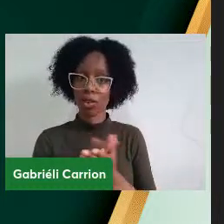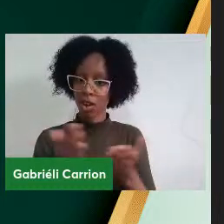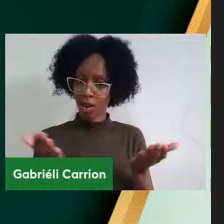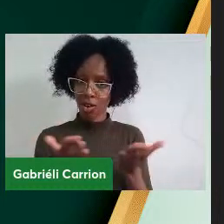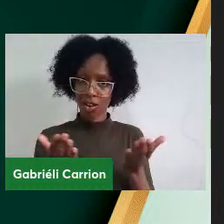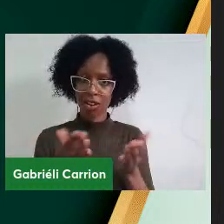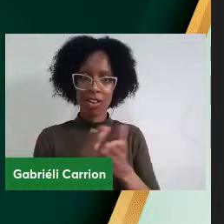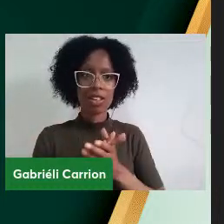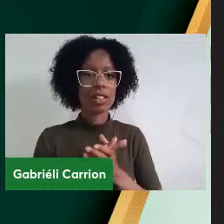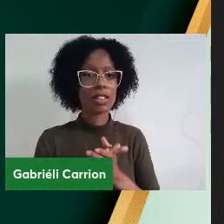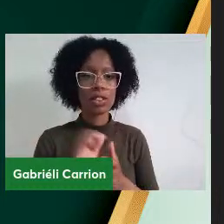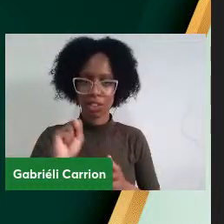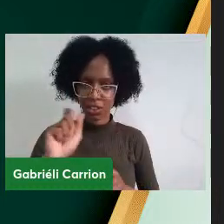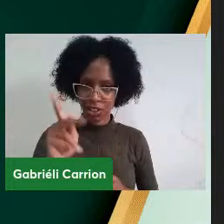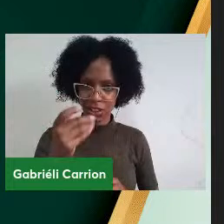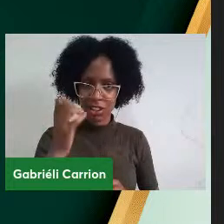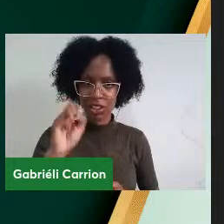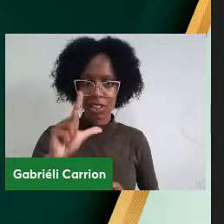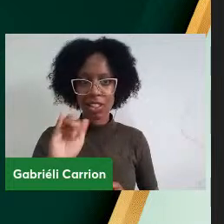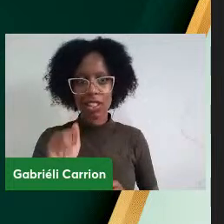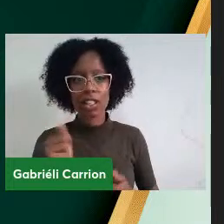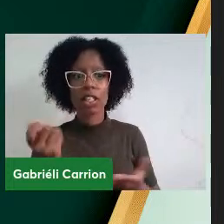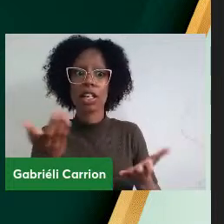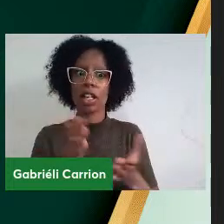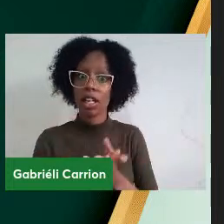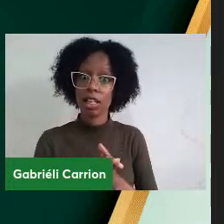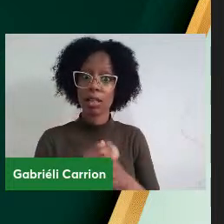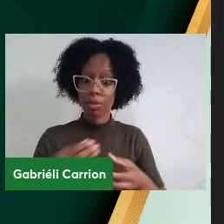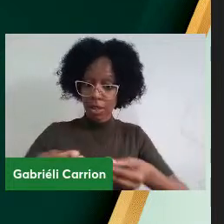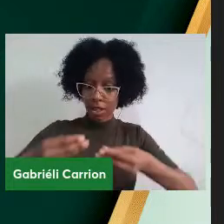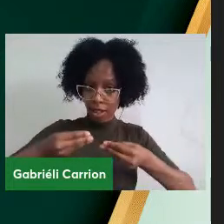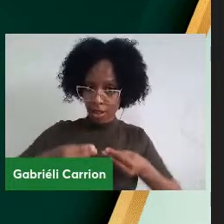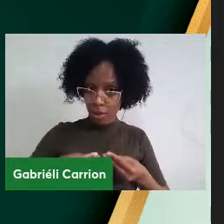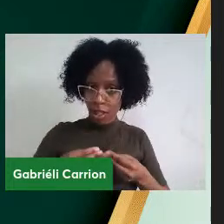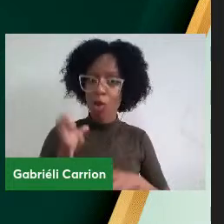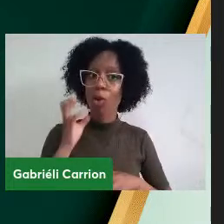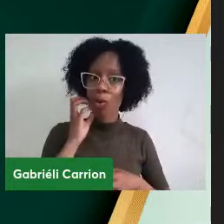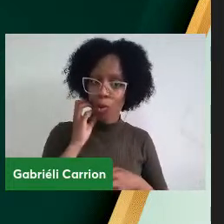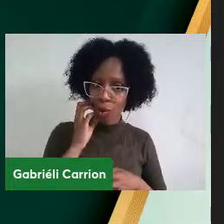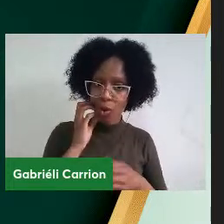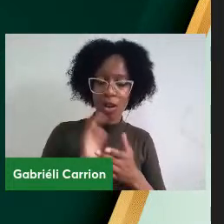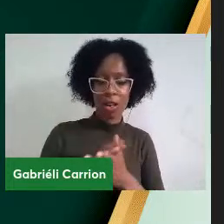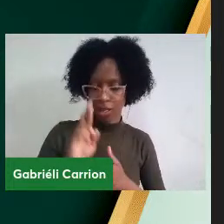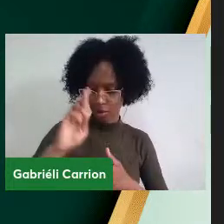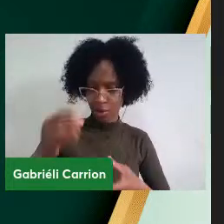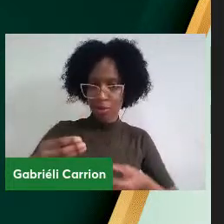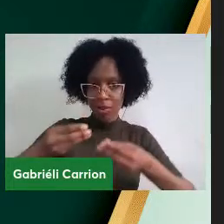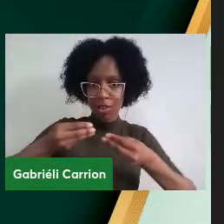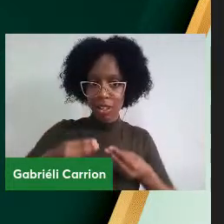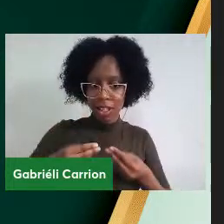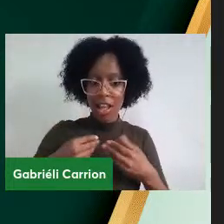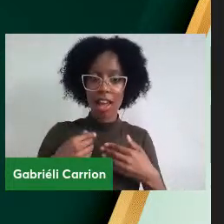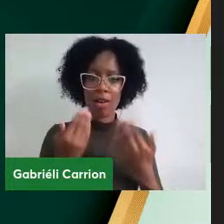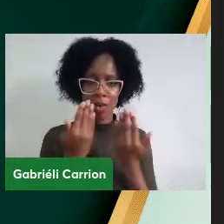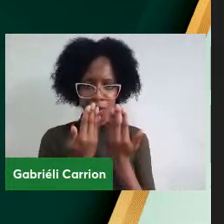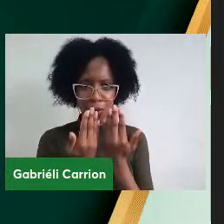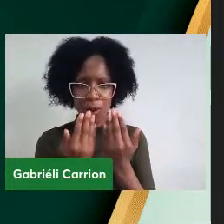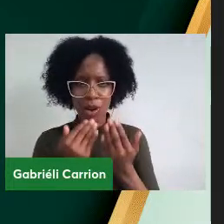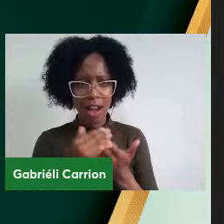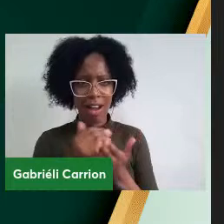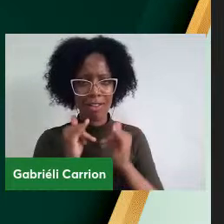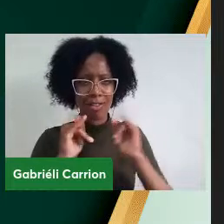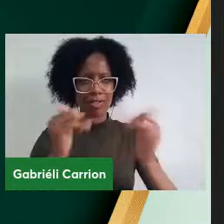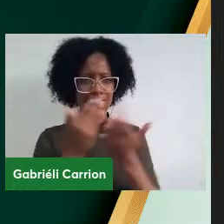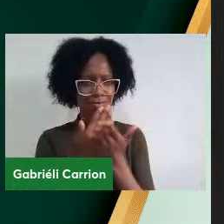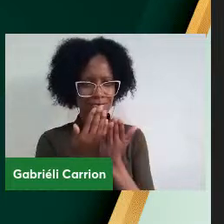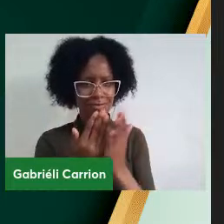da Silva Nascimento, por delegação do senhor reitor, professor Coberlaine Ribeiro Jorge, declaro aberta esta